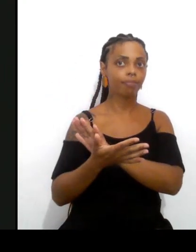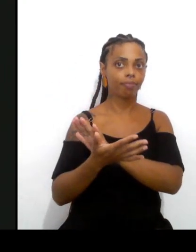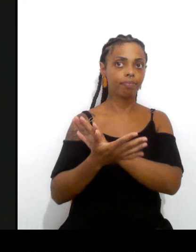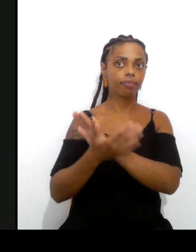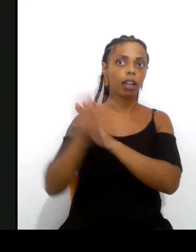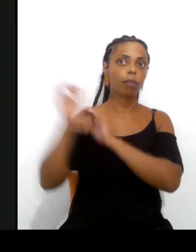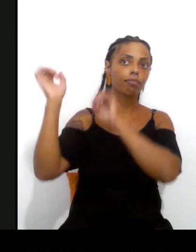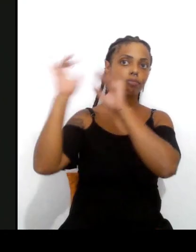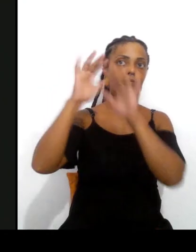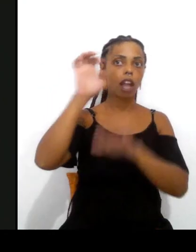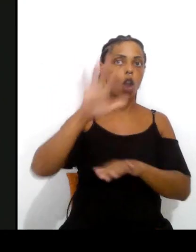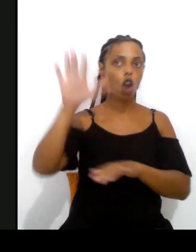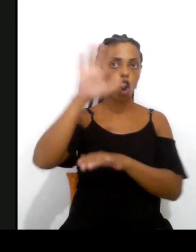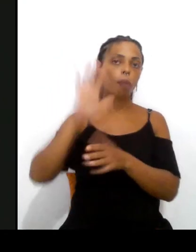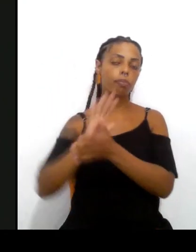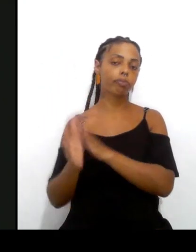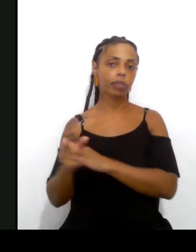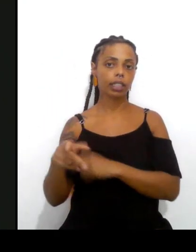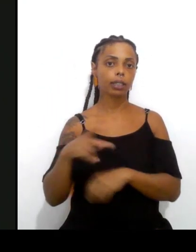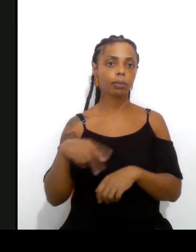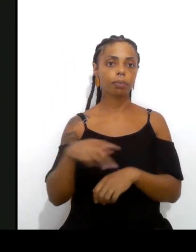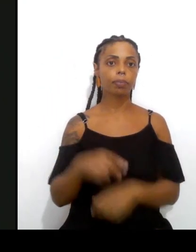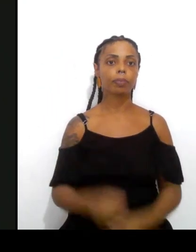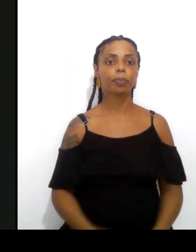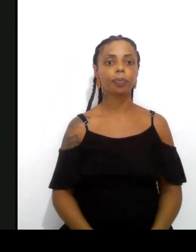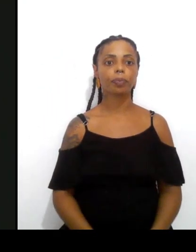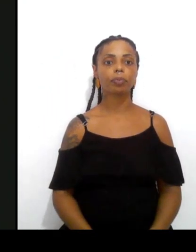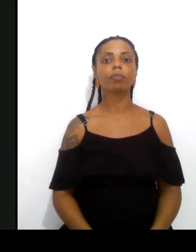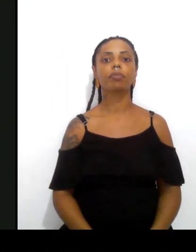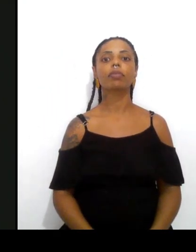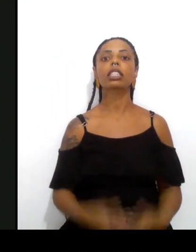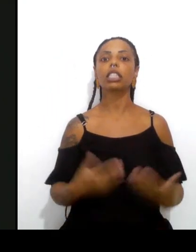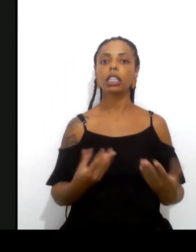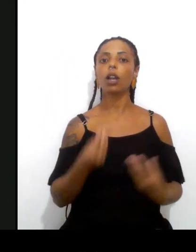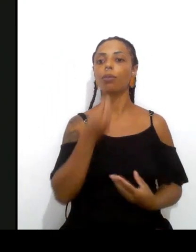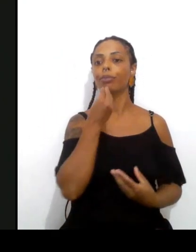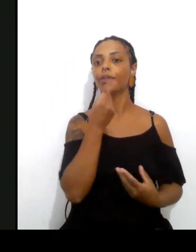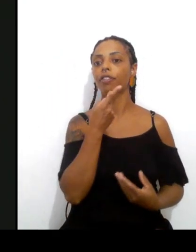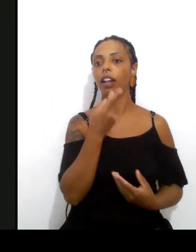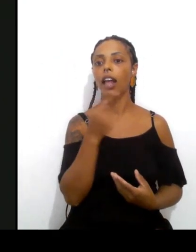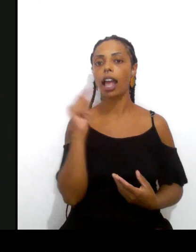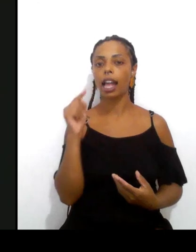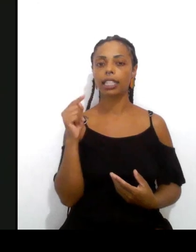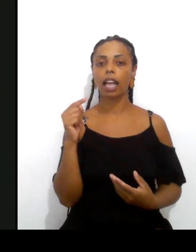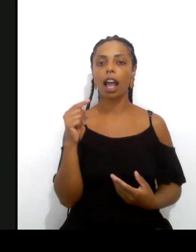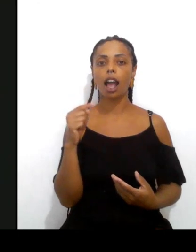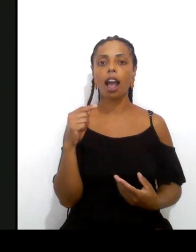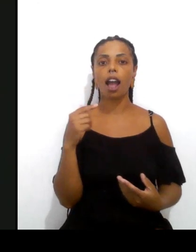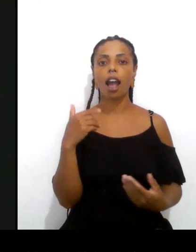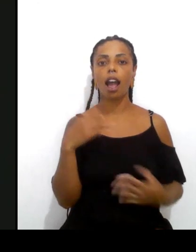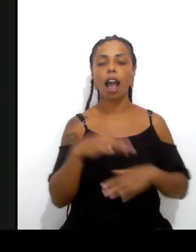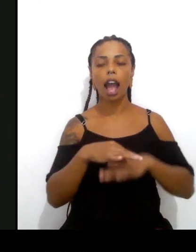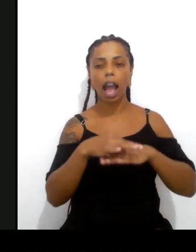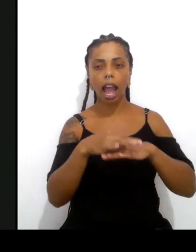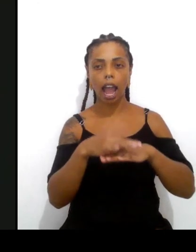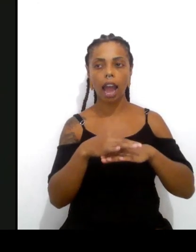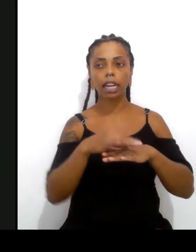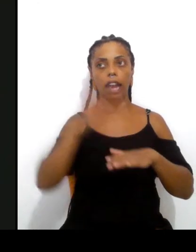eu colocaria aqui dessa carne é atravessada pela filosofia né